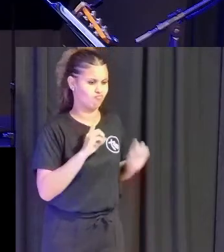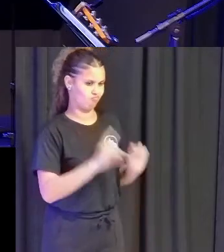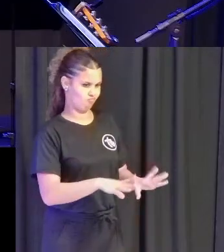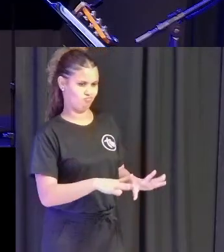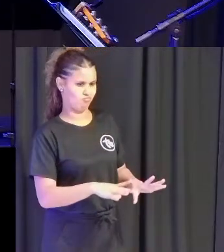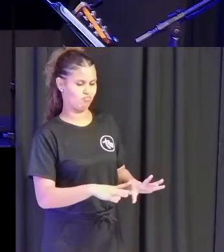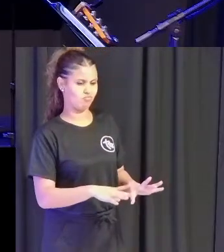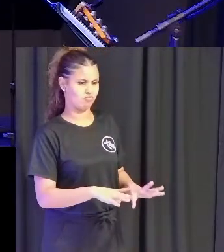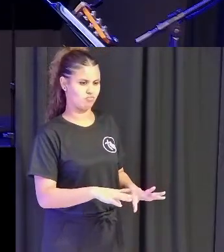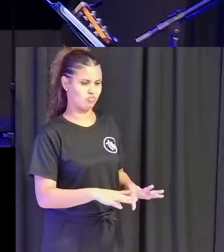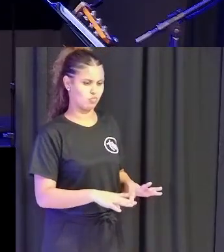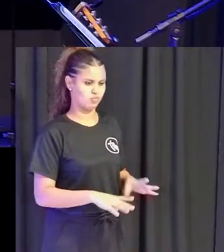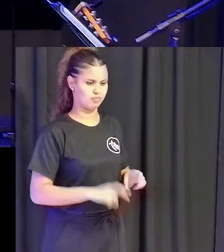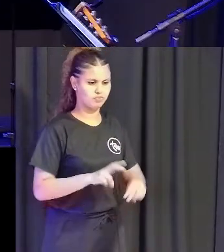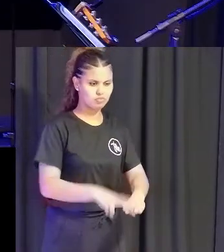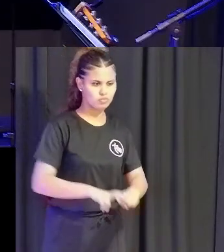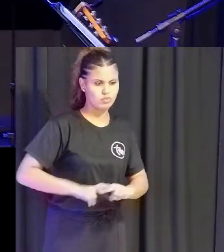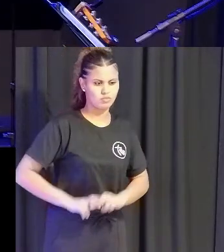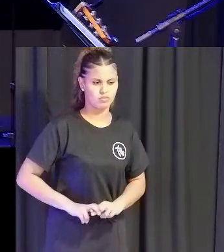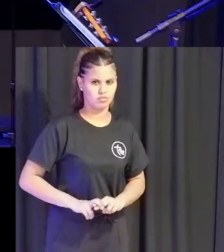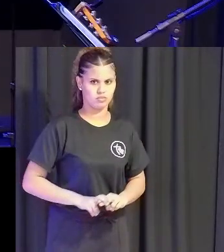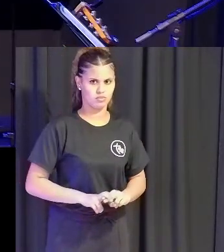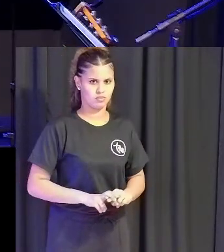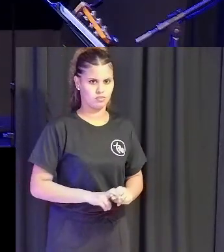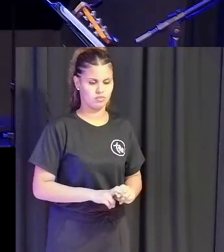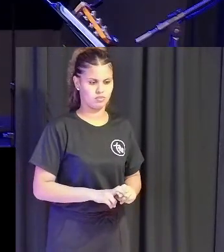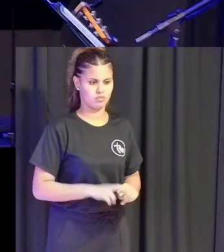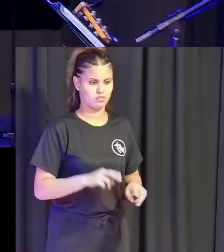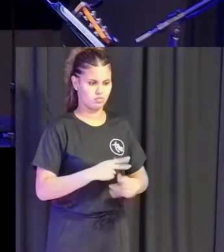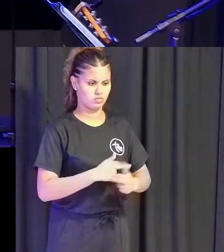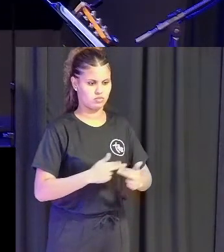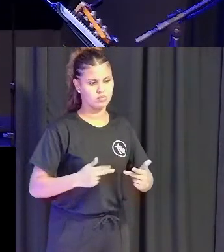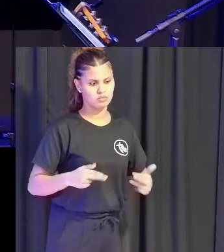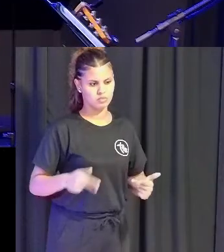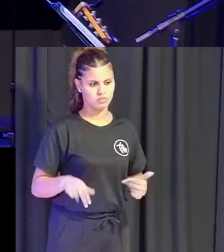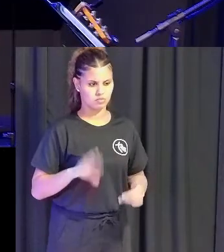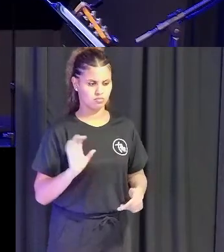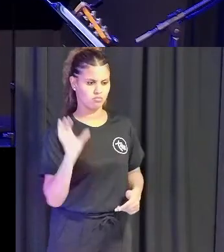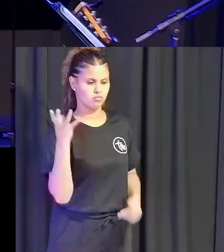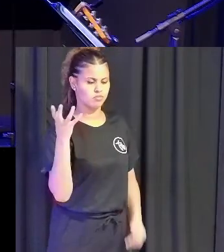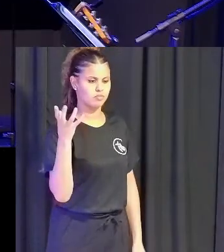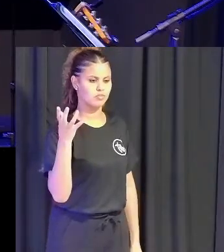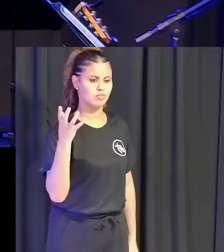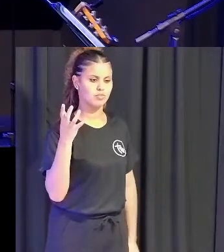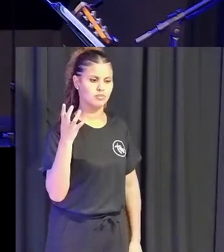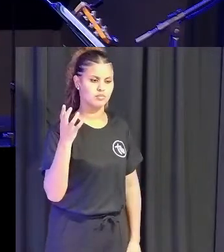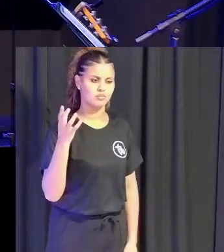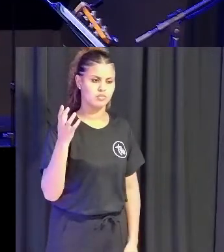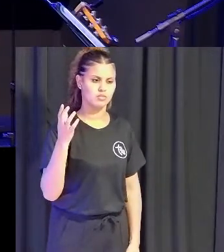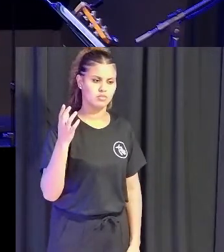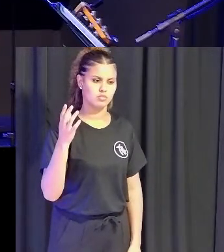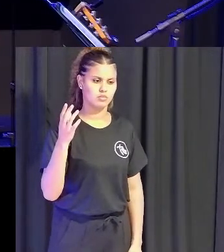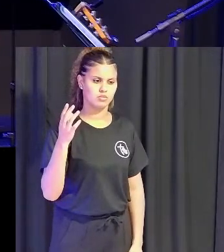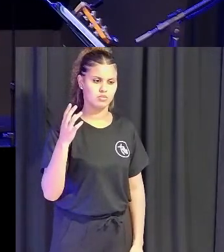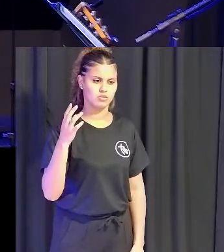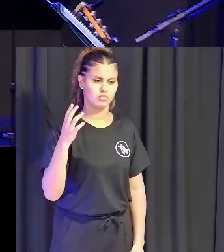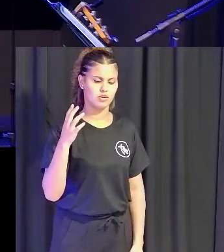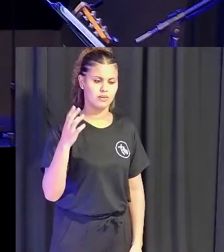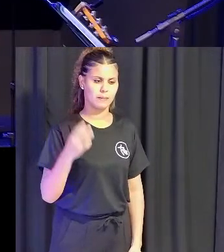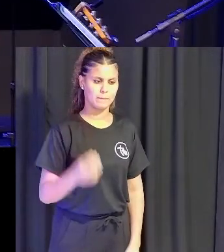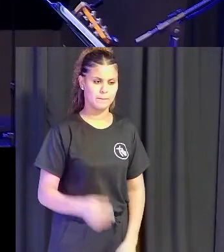coisas foram-nos feitas em figura, para que não cobiciemos as coisas más, como eles